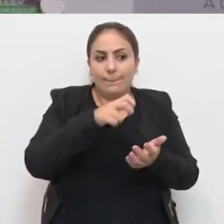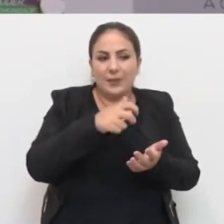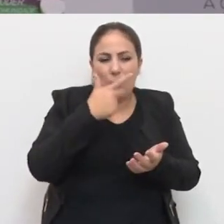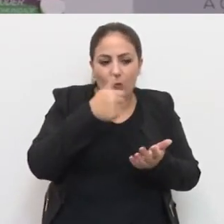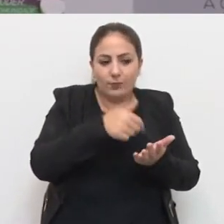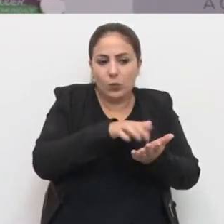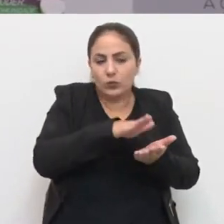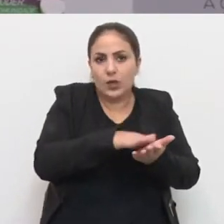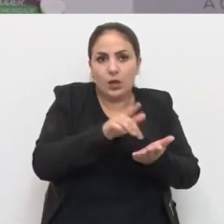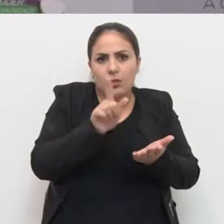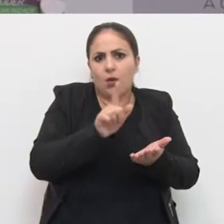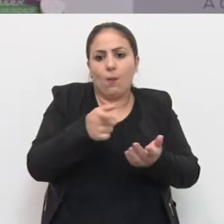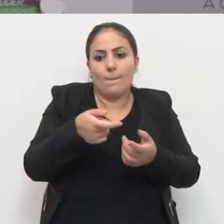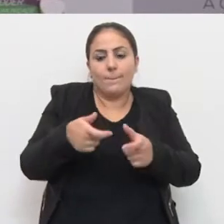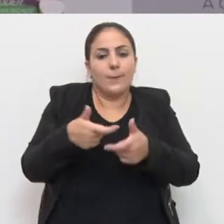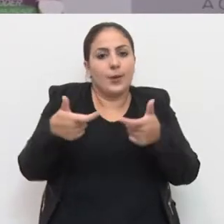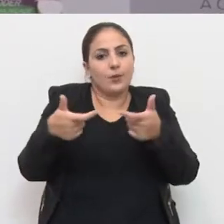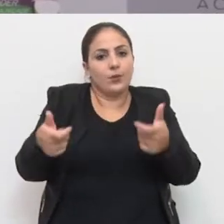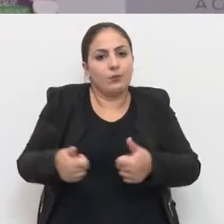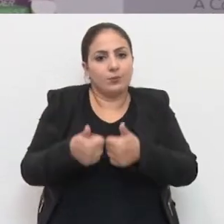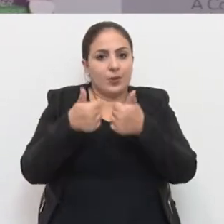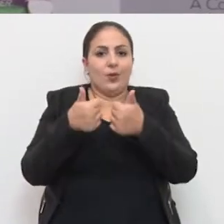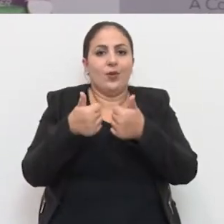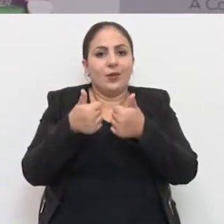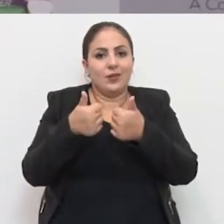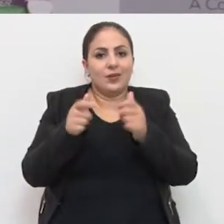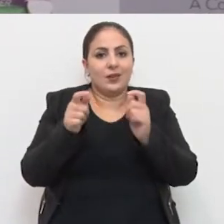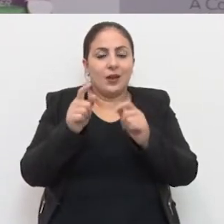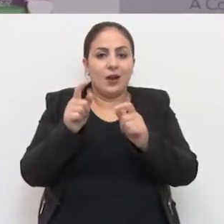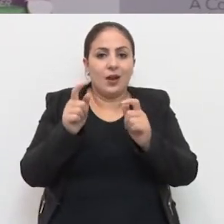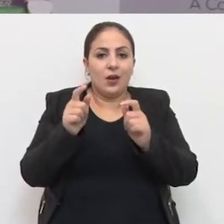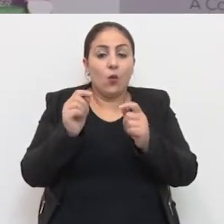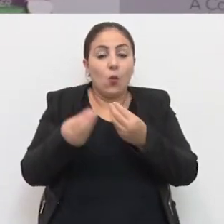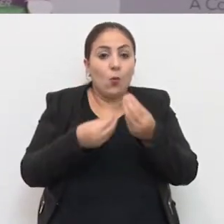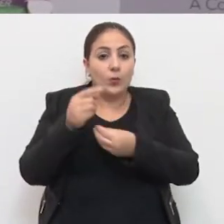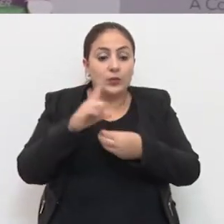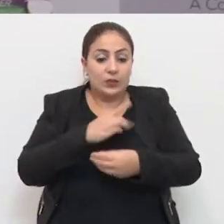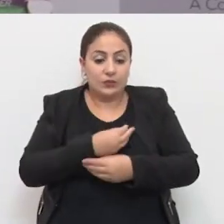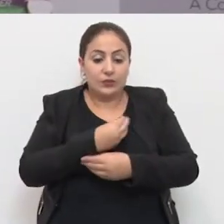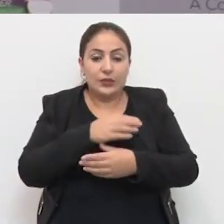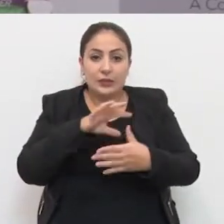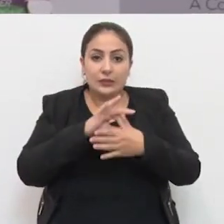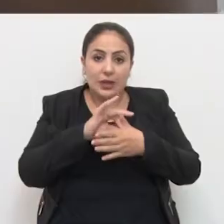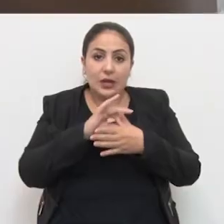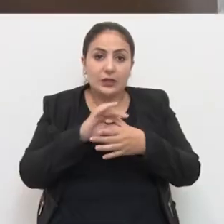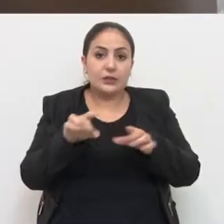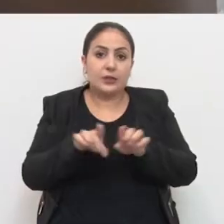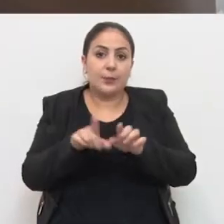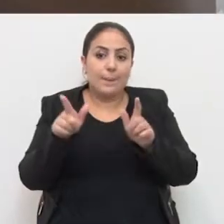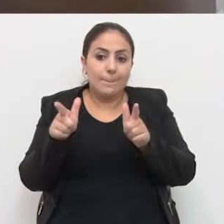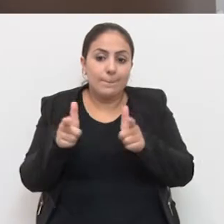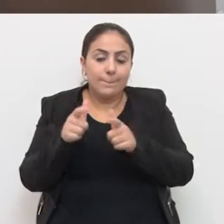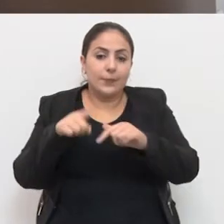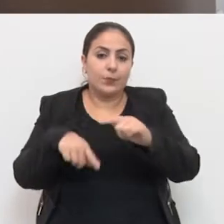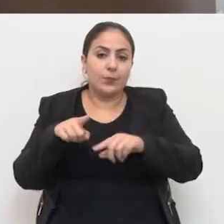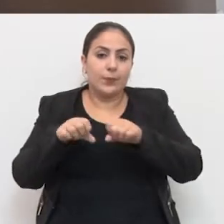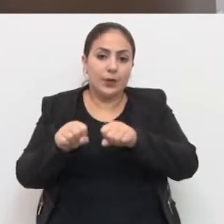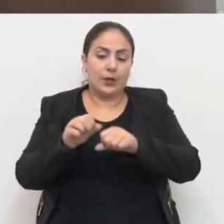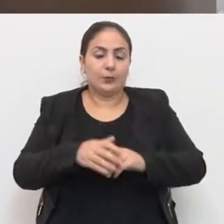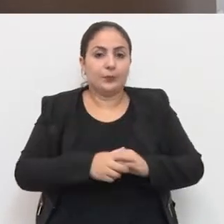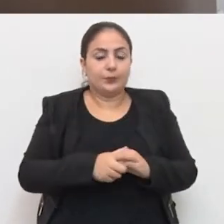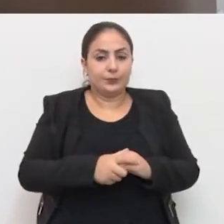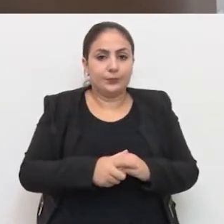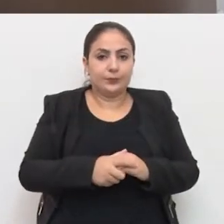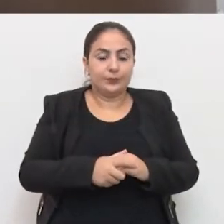vem melhorar a situação das carnes nos açougues e mini mercados. A Comissão de